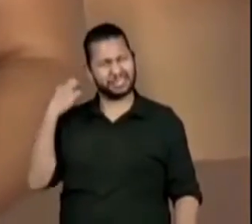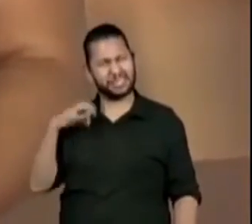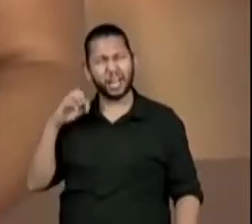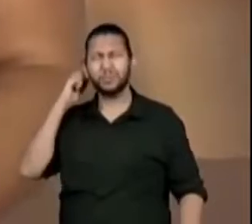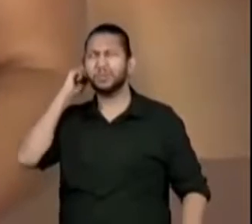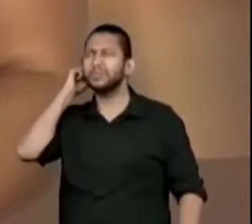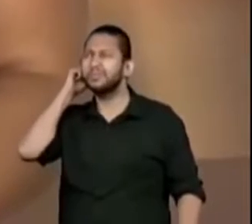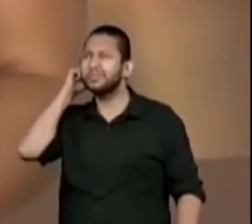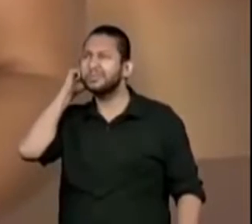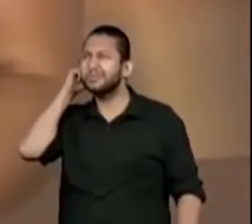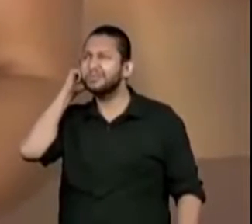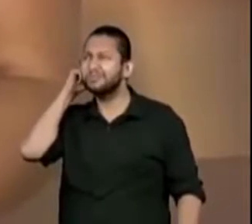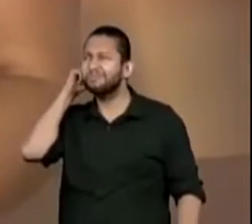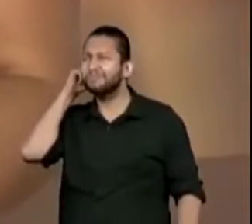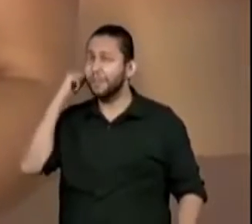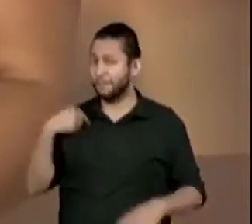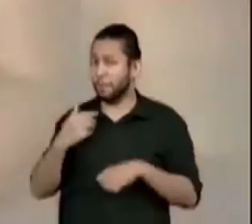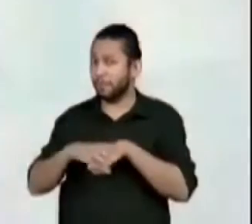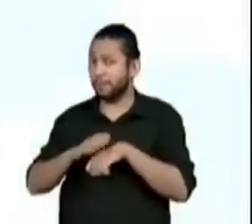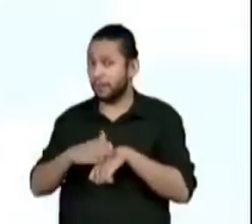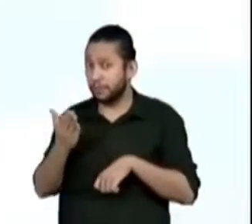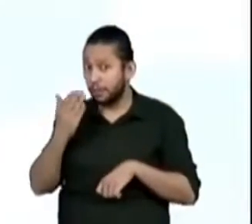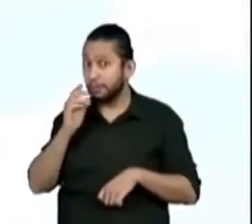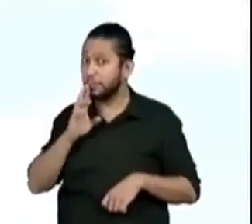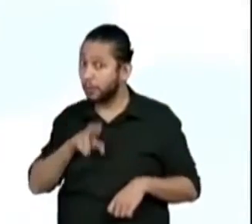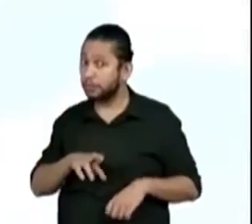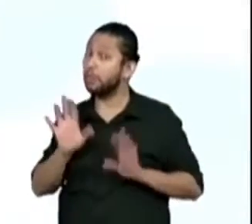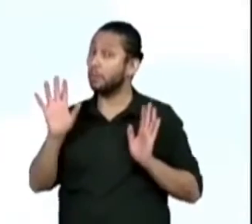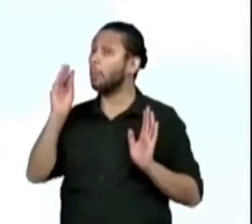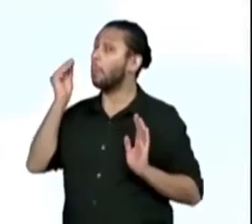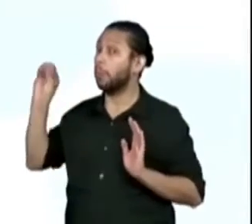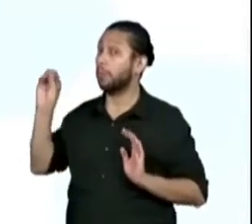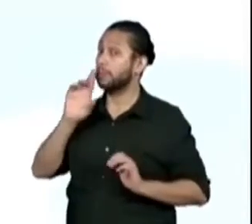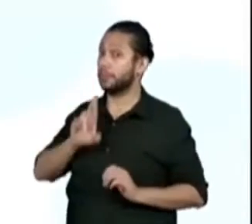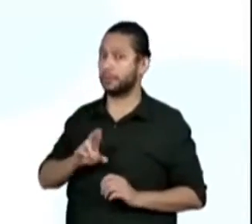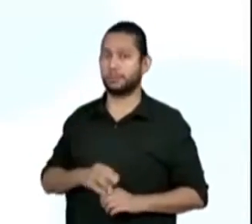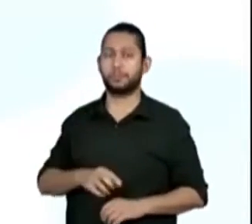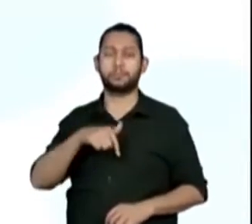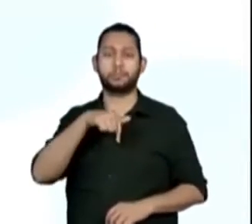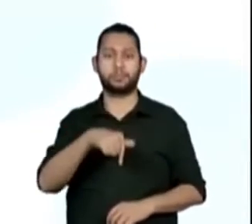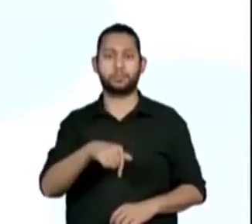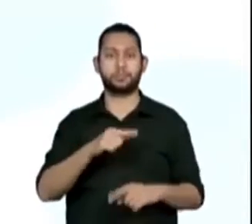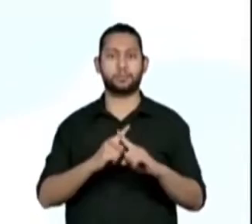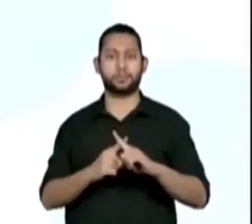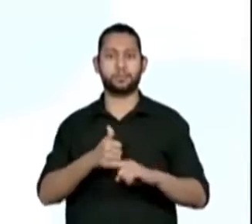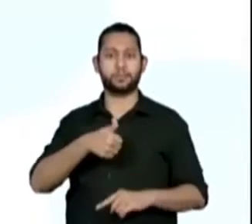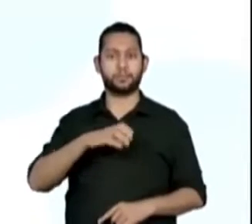70. Pro, você consegue colocar na lousa pra Coloco, gente a resposta? professora. Então, vamos lá.